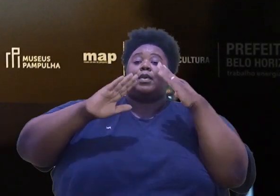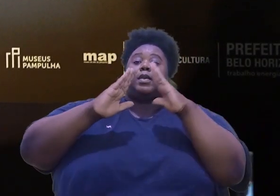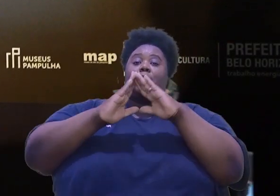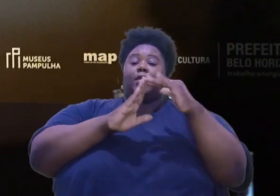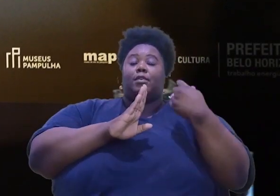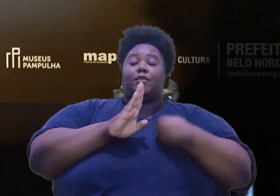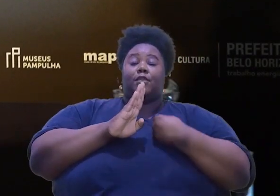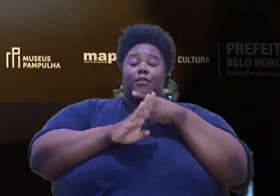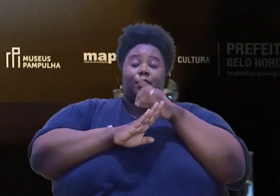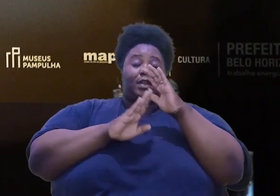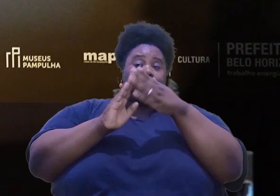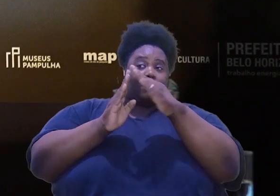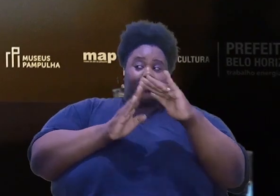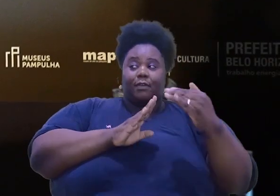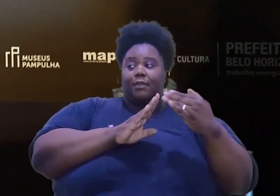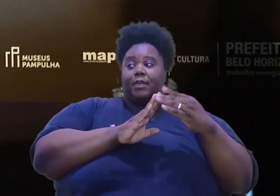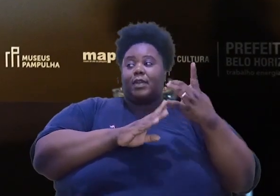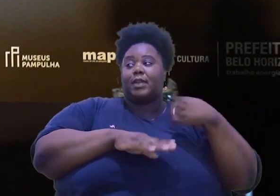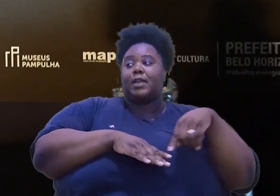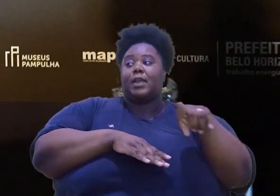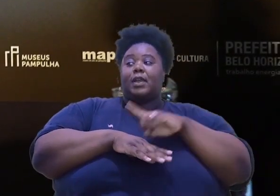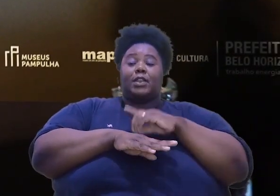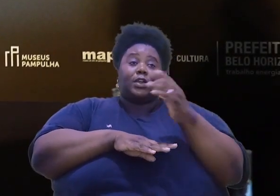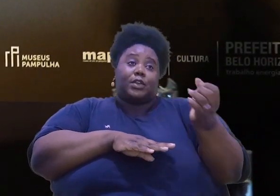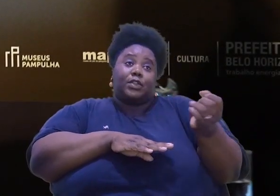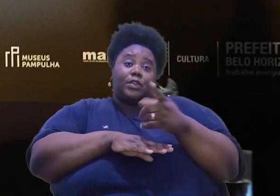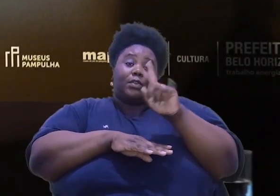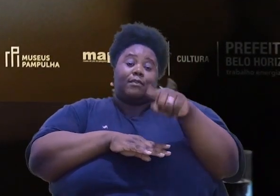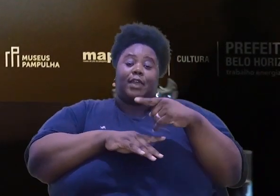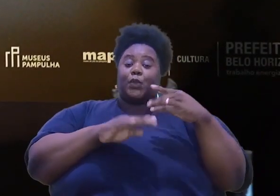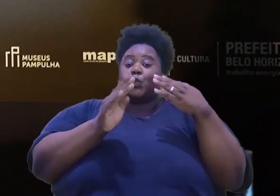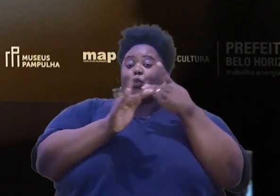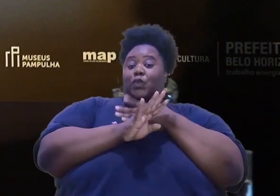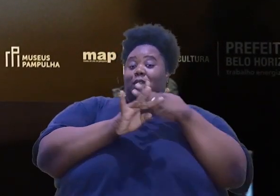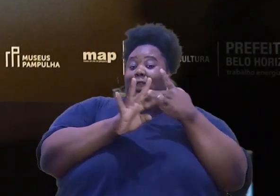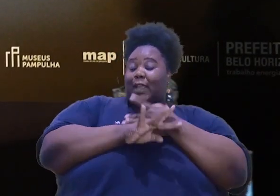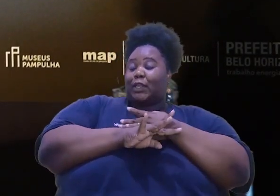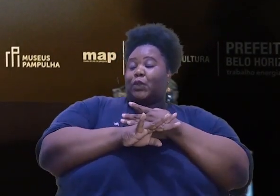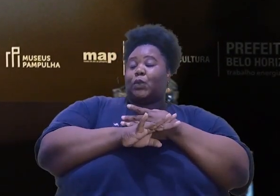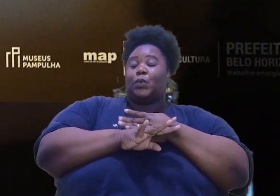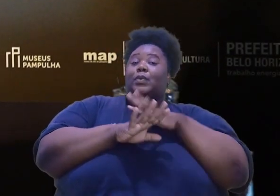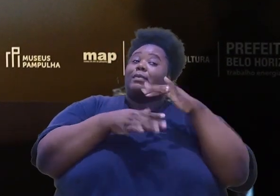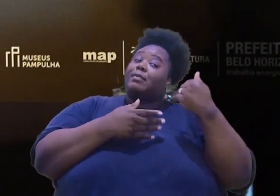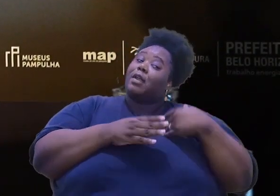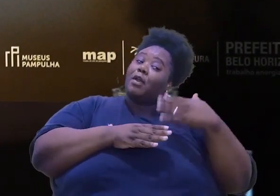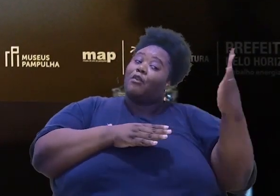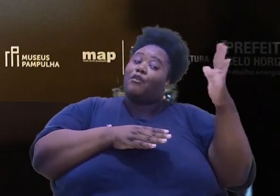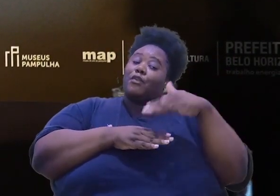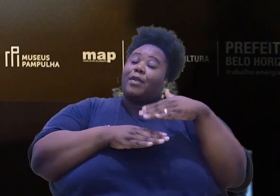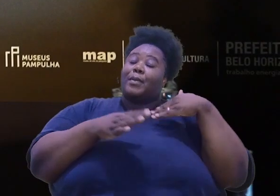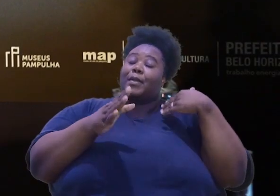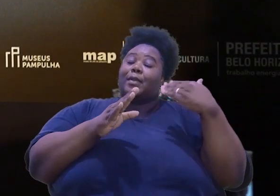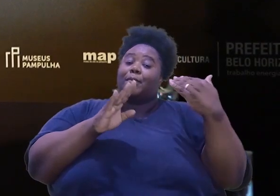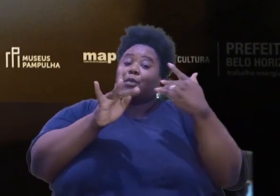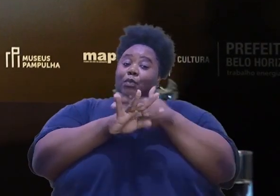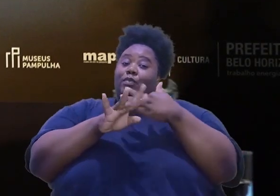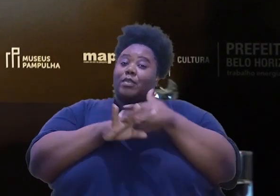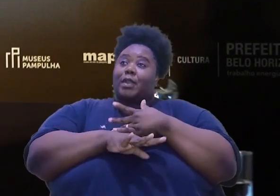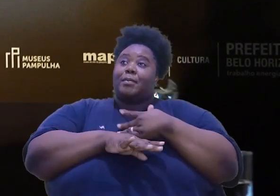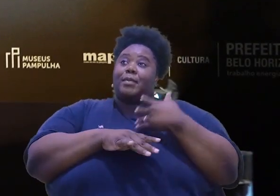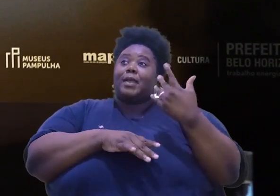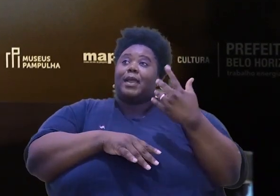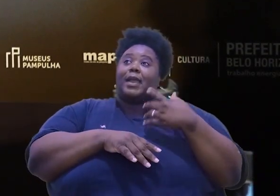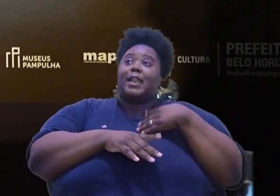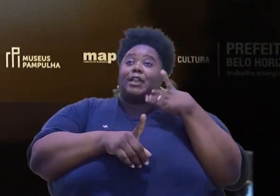como eu, ali na favela, a nossa novidade era o centro da cidade. Então, vir ao centro na cidade era um momento